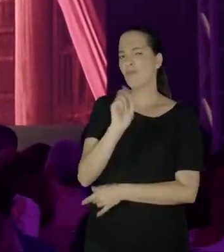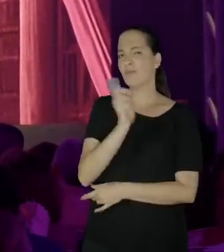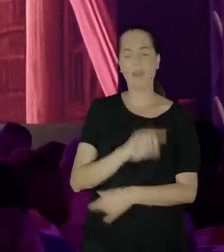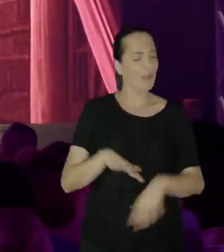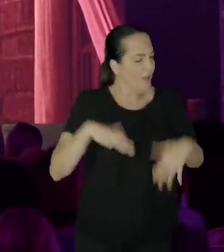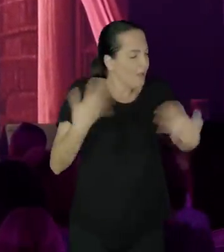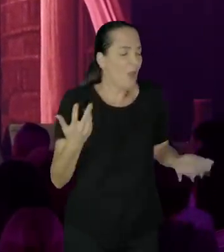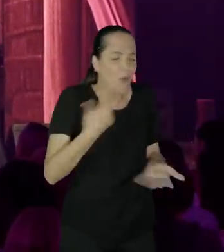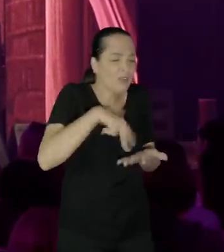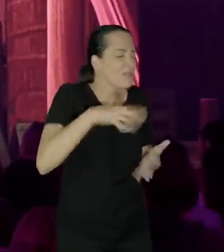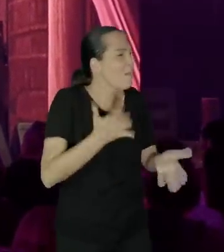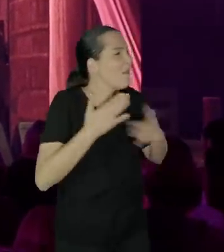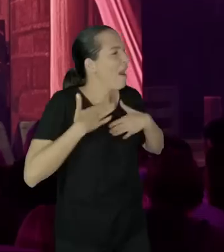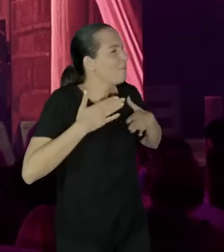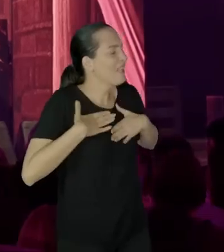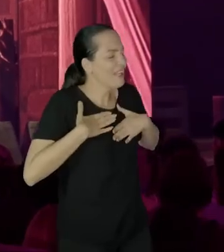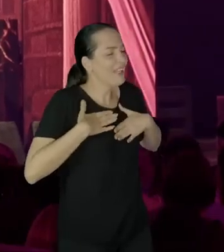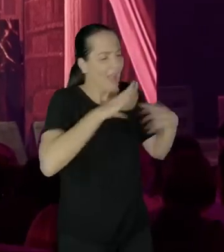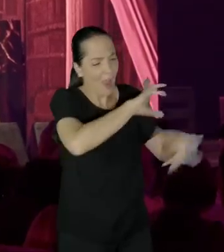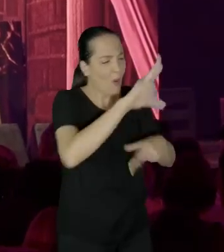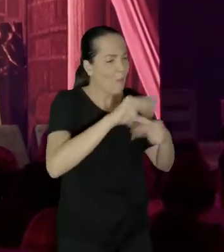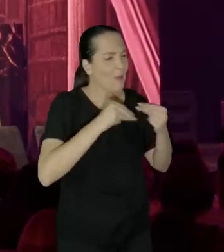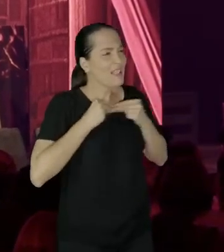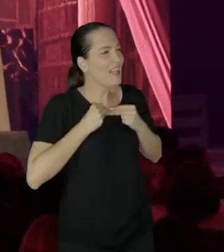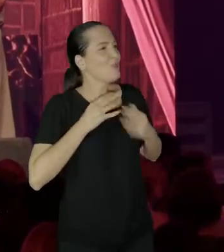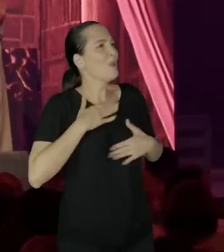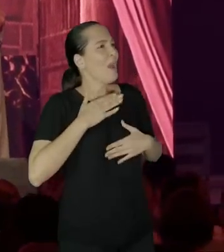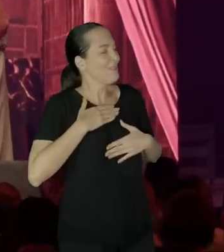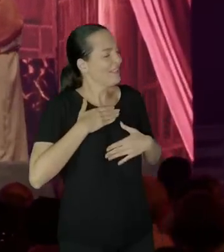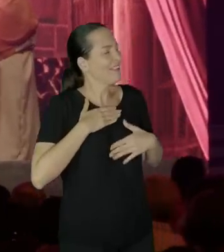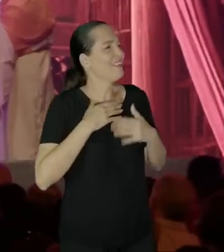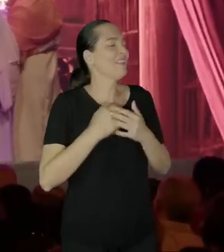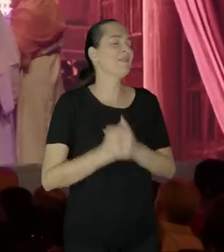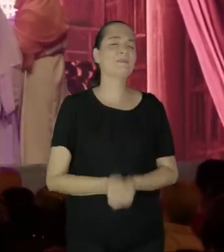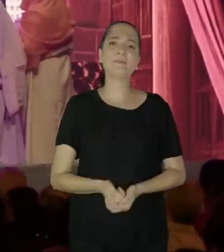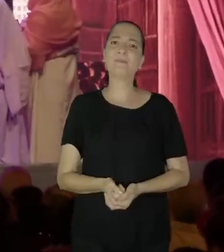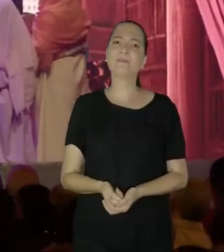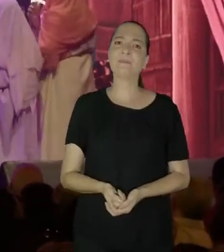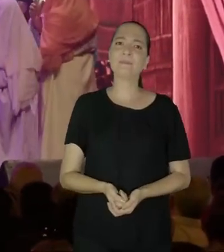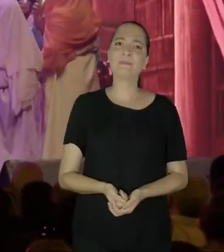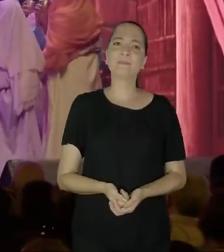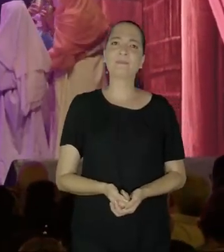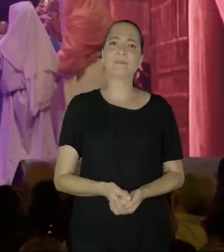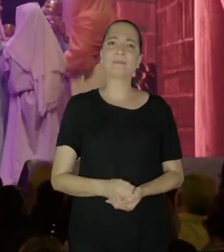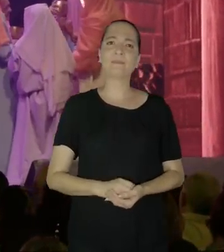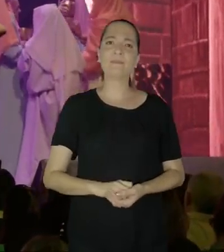Então dance por mim. Me presentei hoje com sua dança.